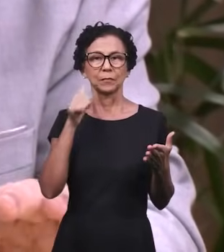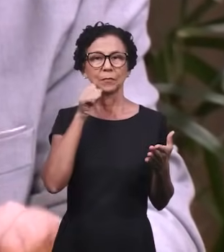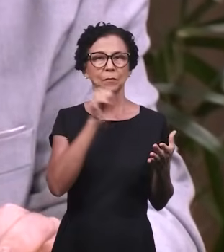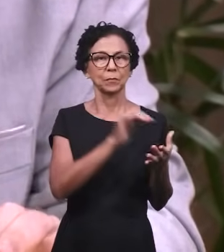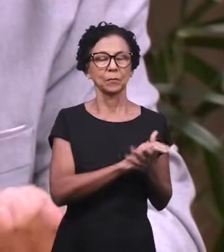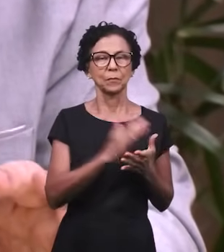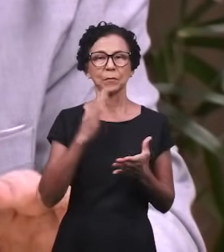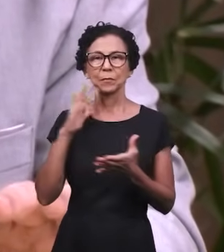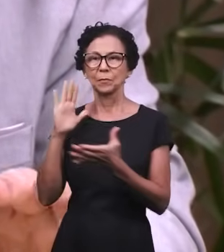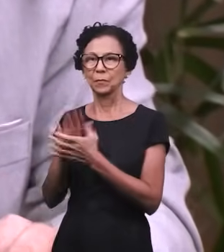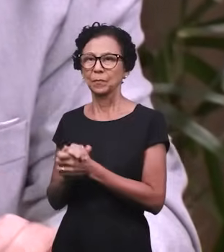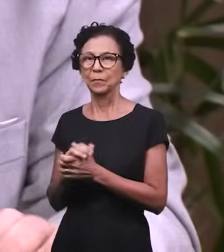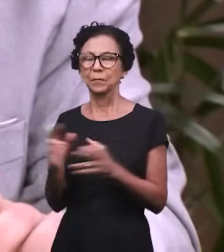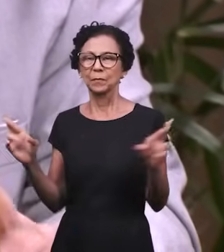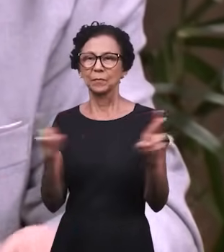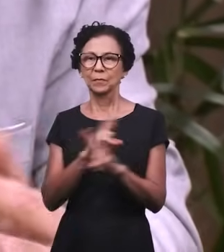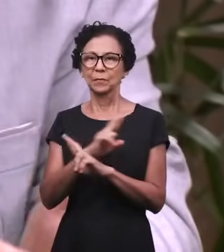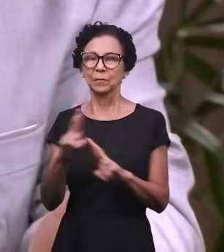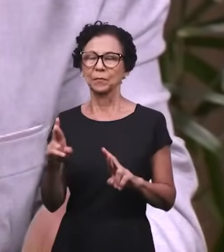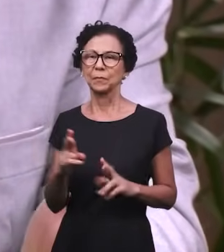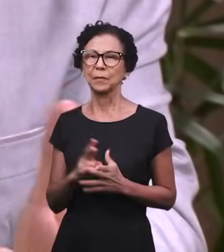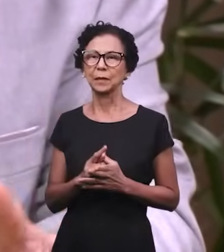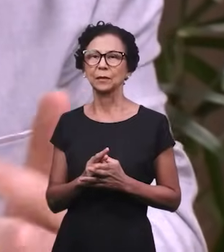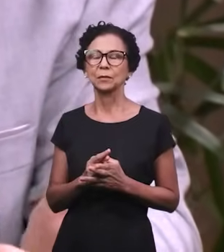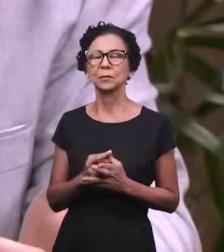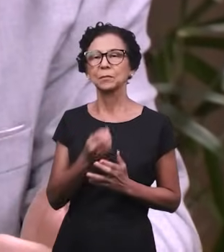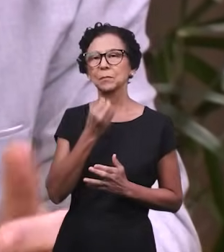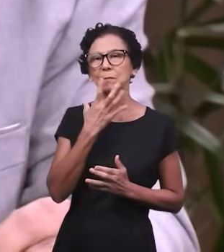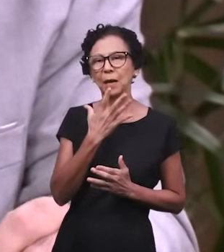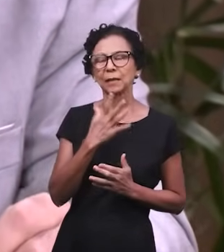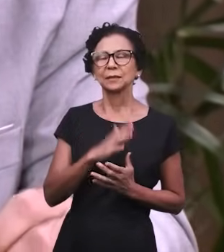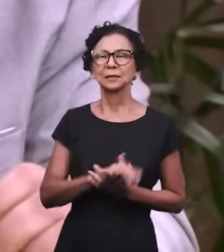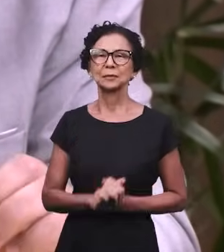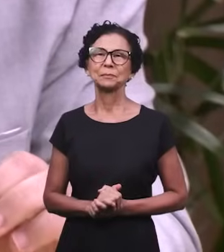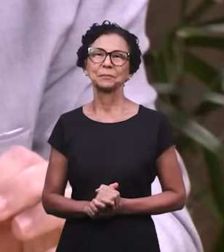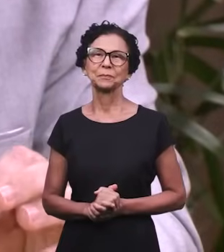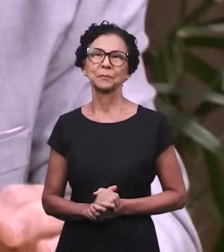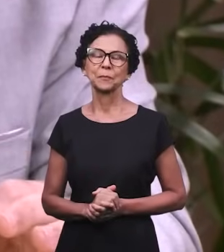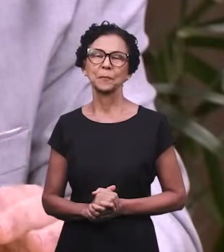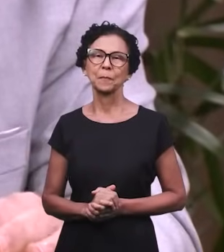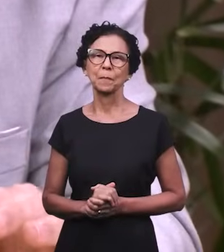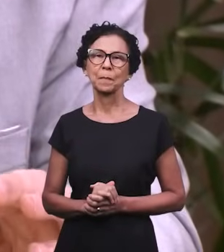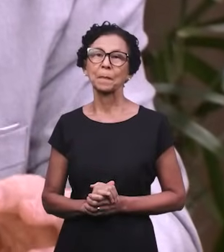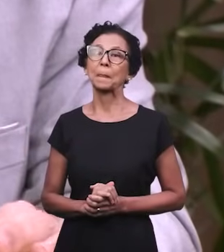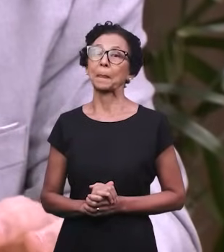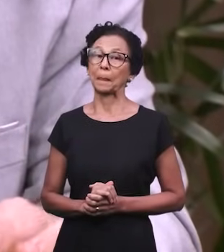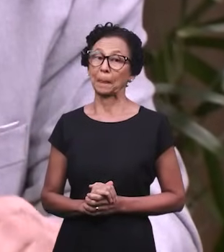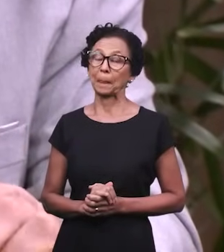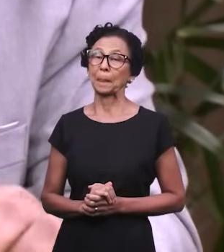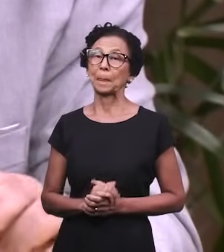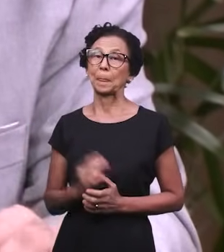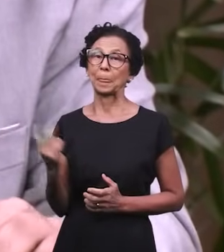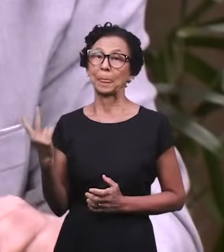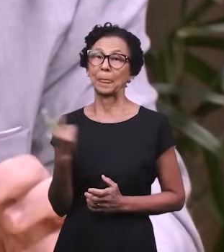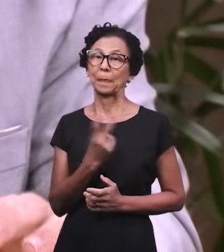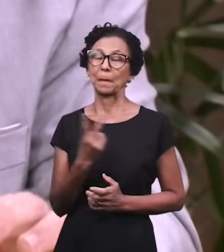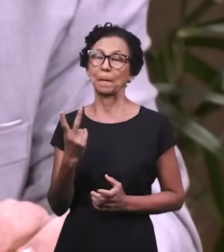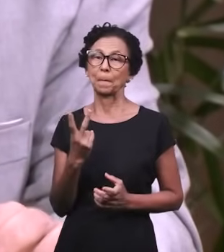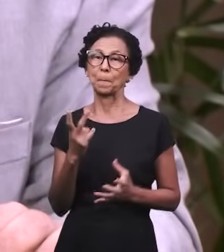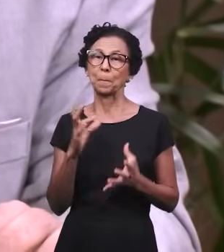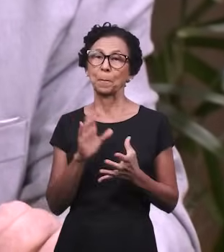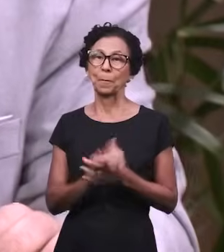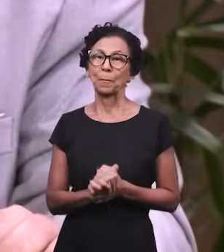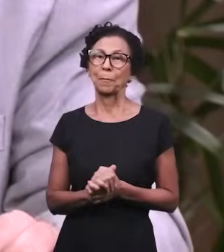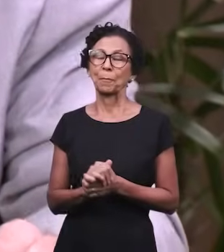marido e esposa vivendo com entendimento e a gente já tá anunciando o tema do programa da semana que vem casais com oração impedida você não